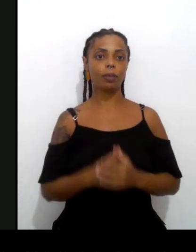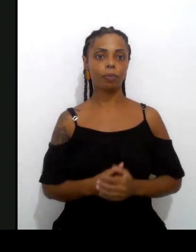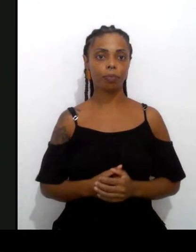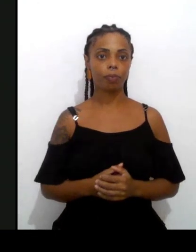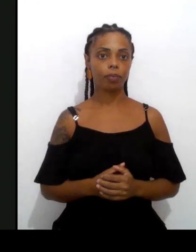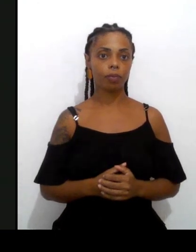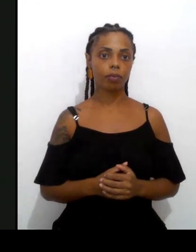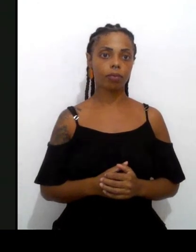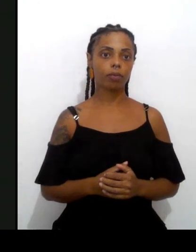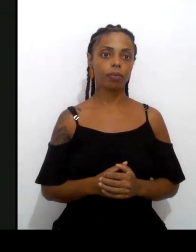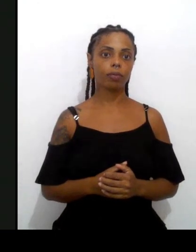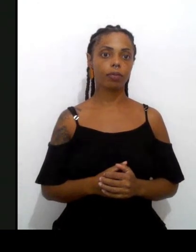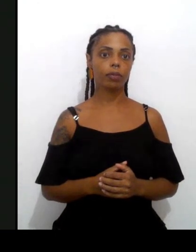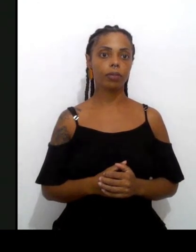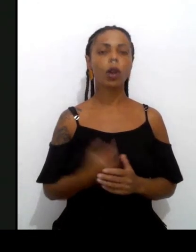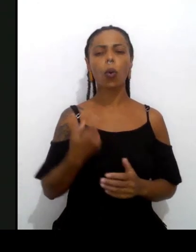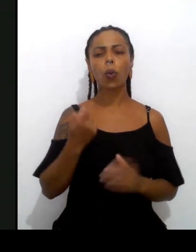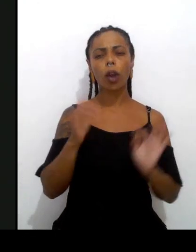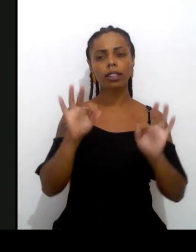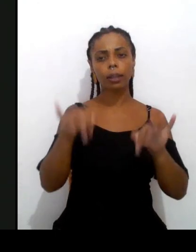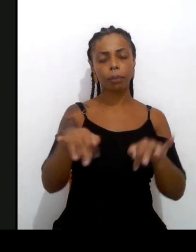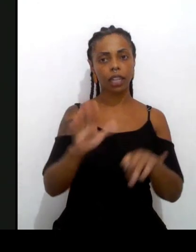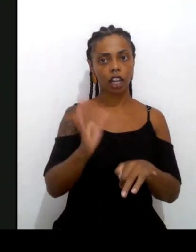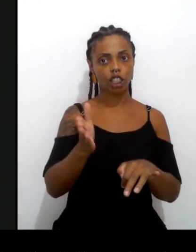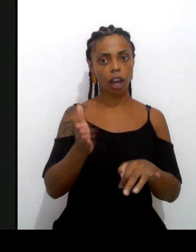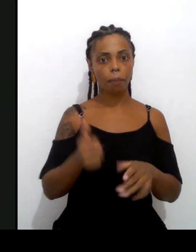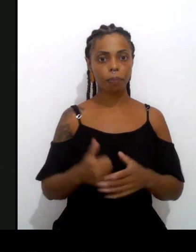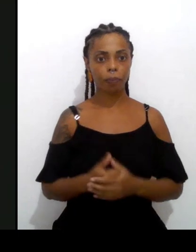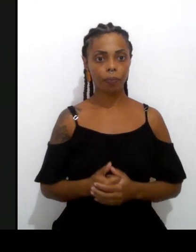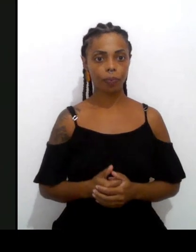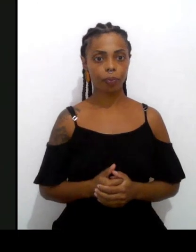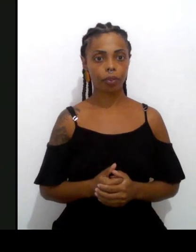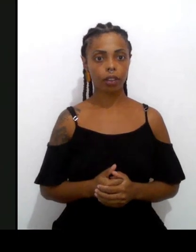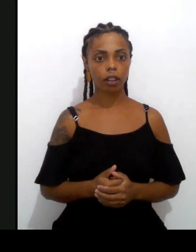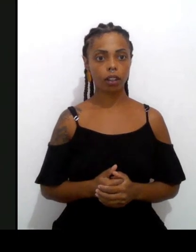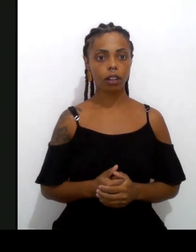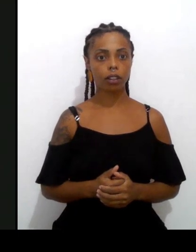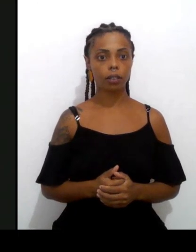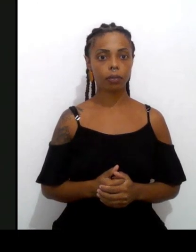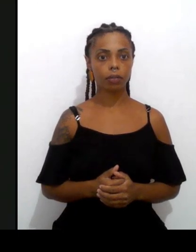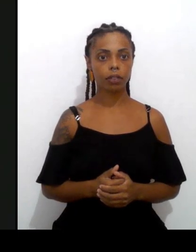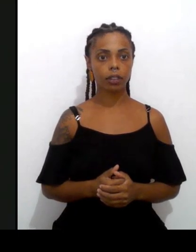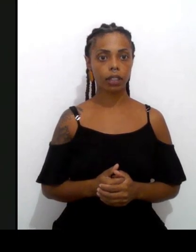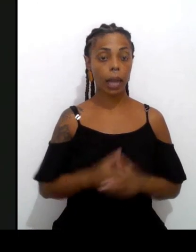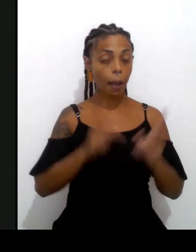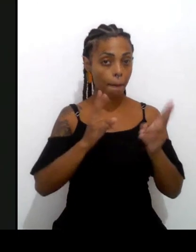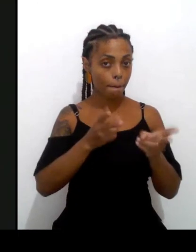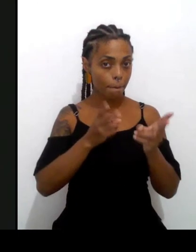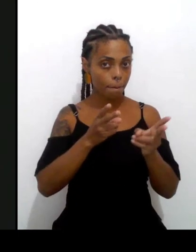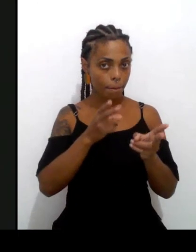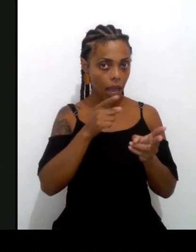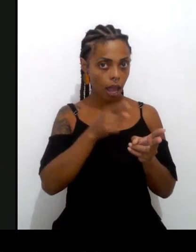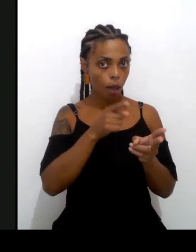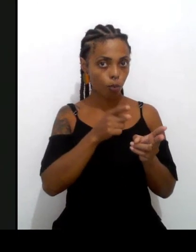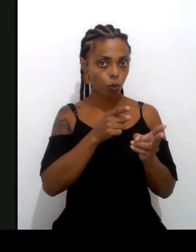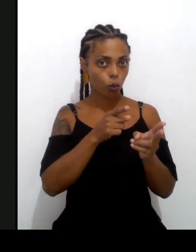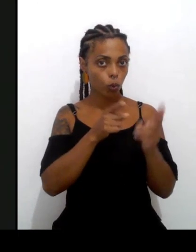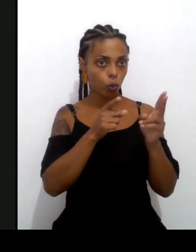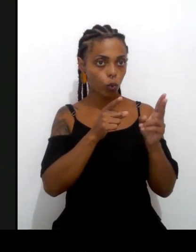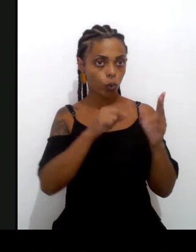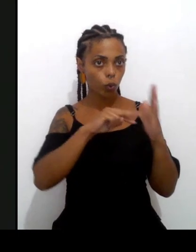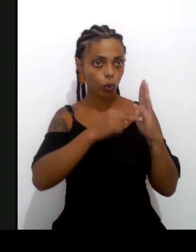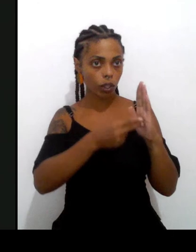Já estou quase terminando É ainda nesse aspecto é do